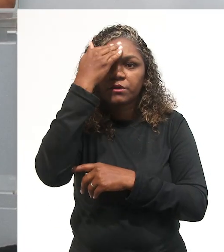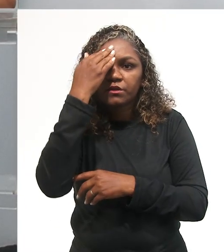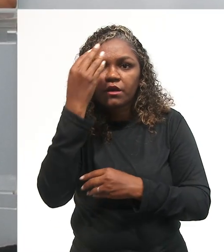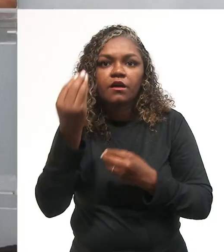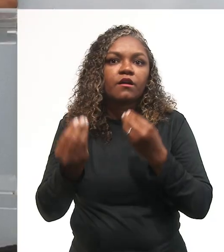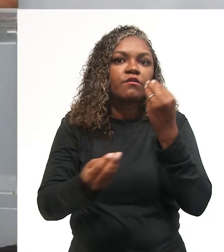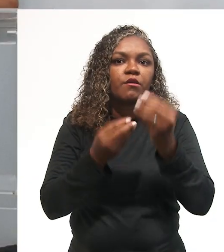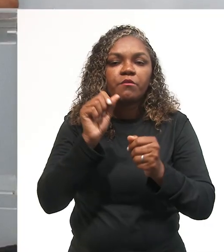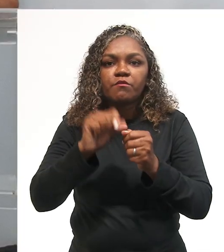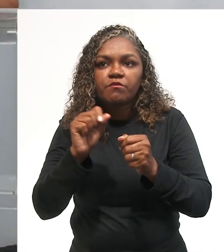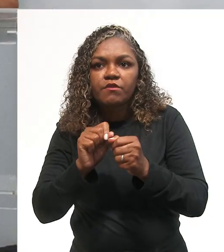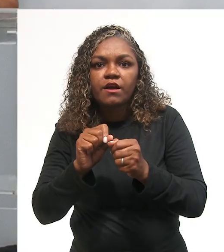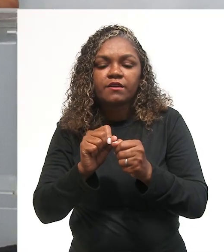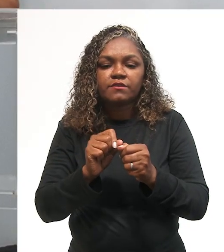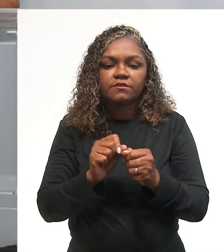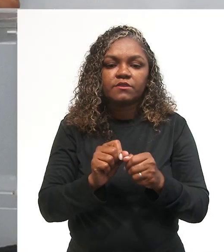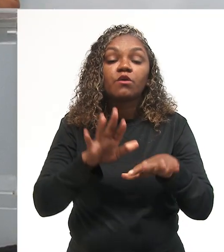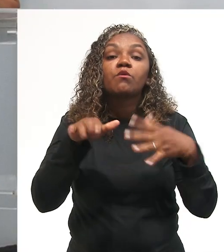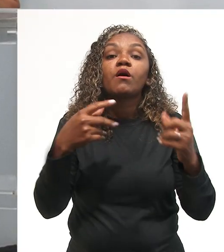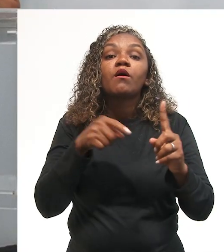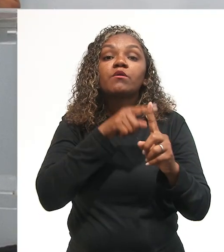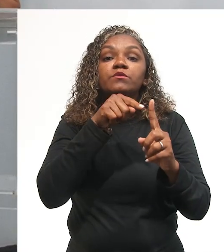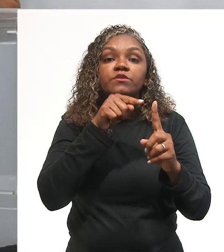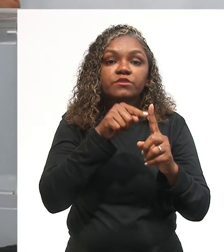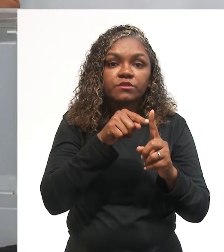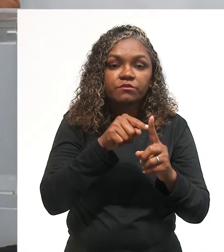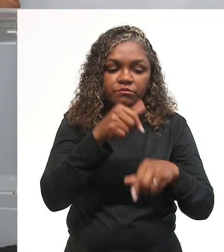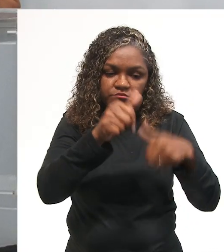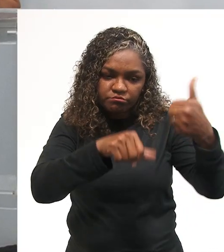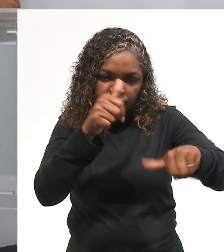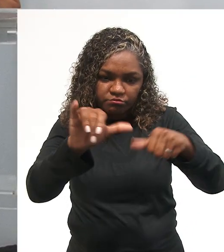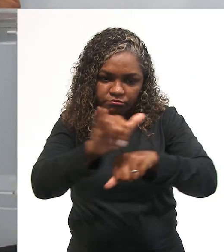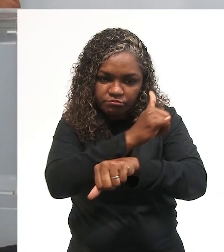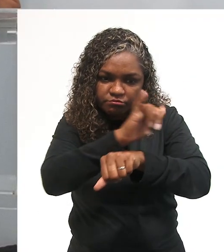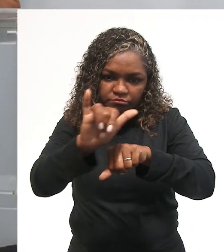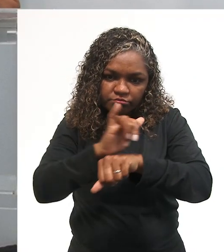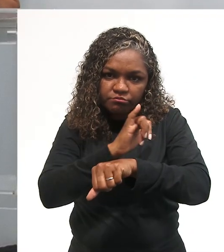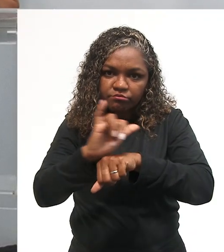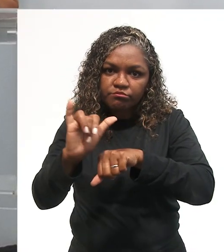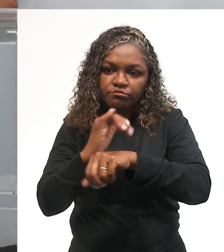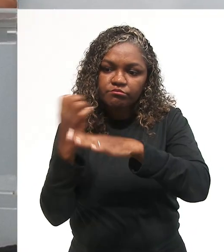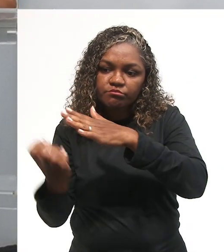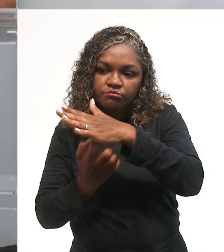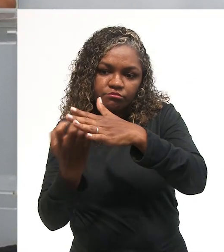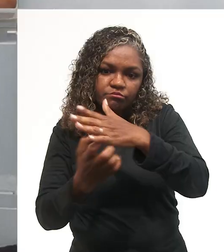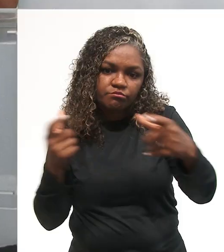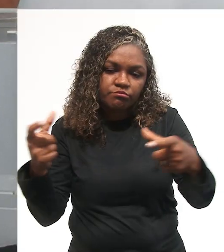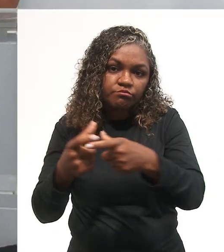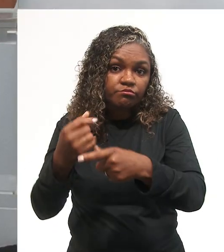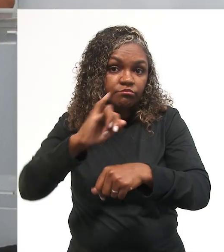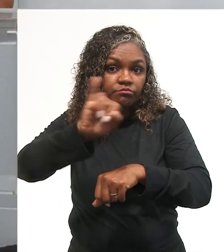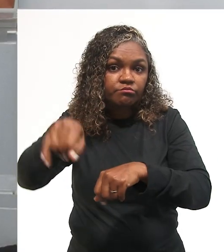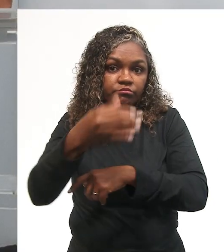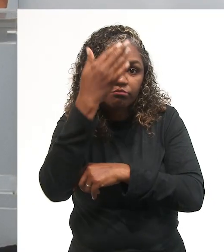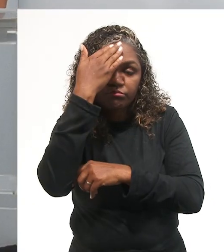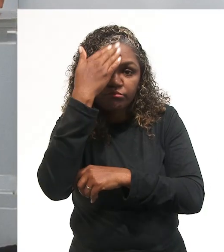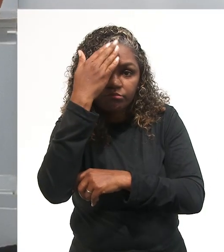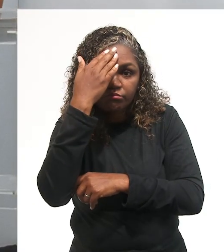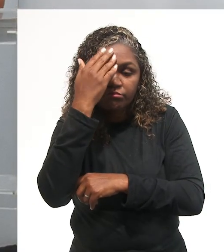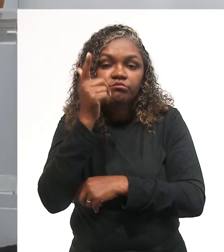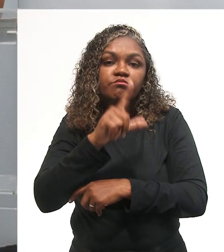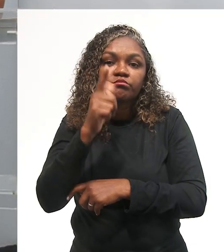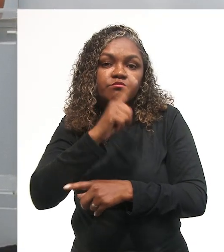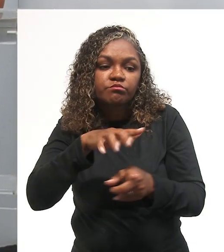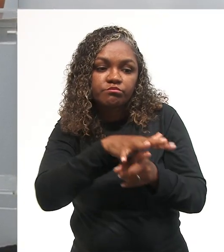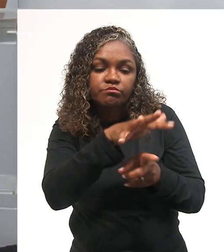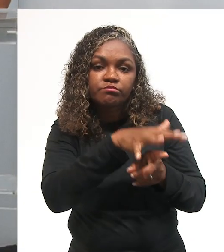ser analisar as estratégias utilizadas pelas micro e pequenas empresas de Ji-Paraná para a atração de novos clientes. Você transforma a pergunta